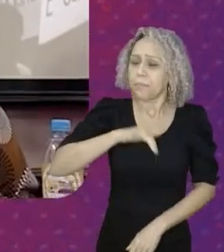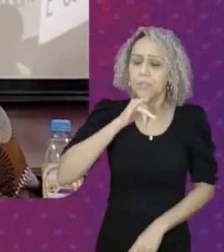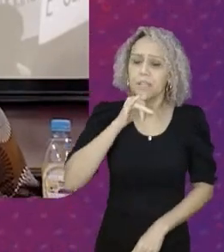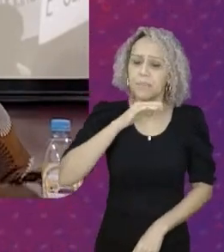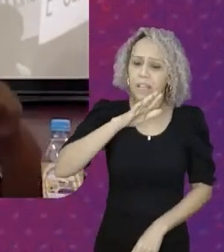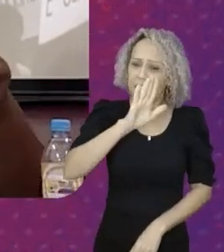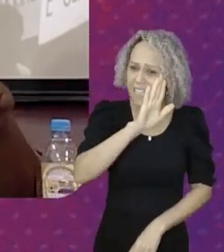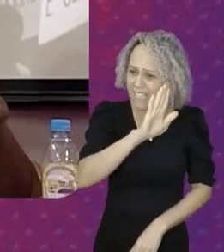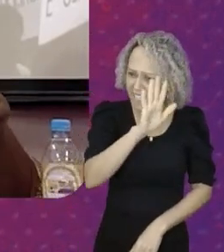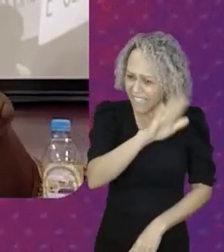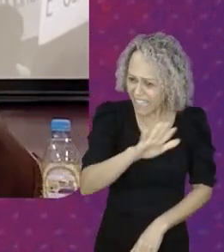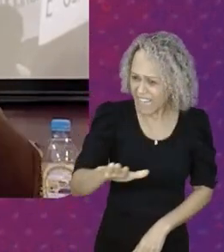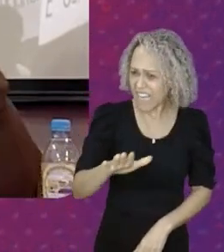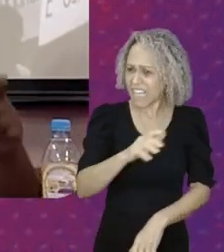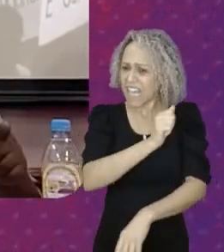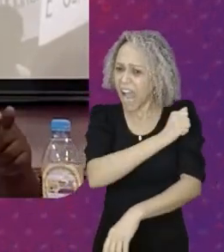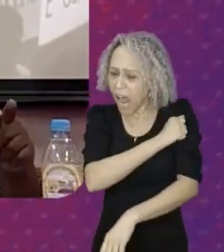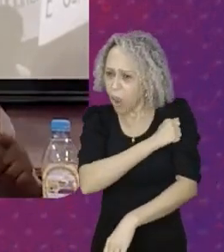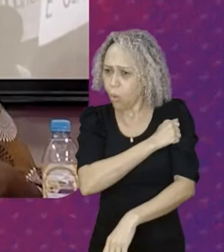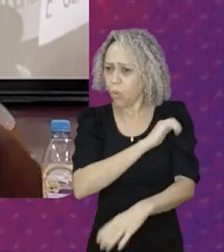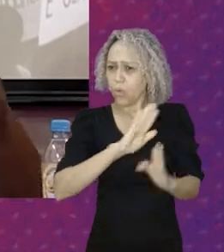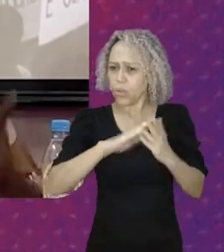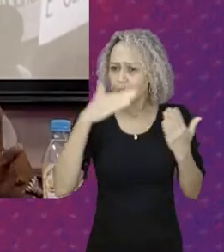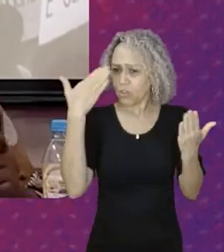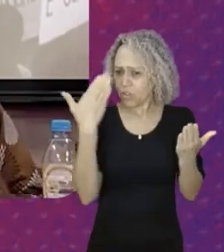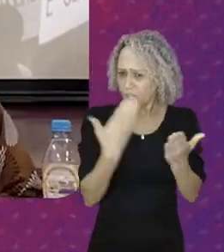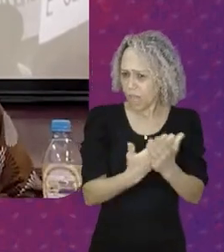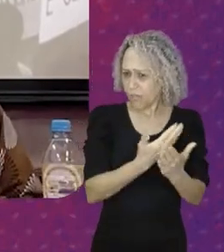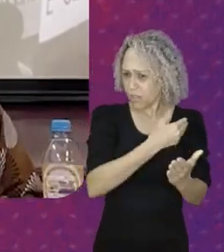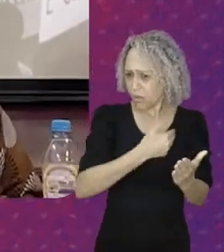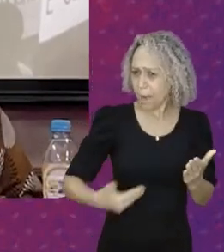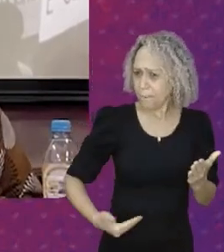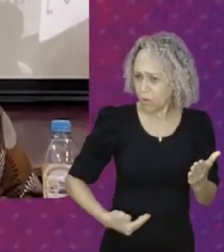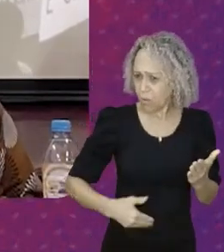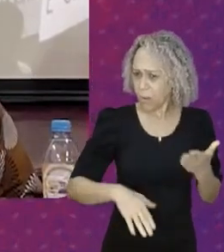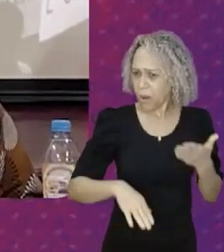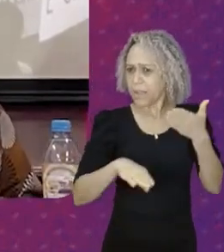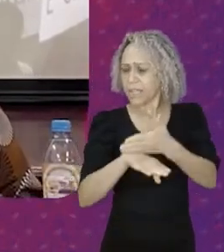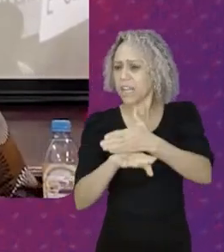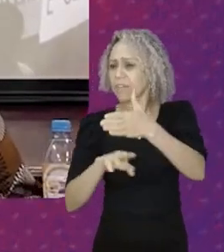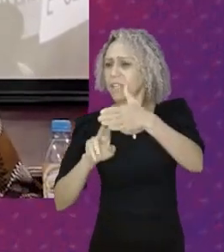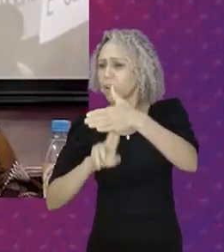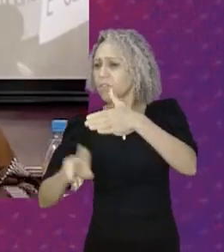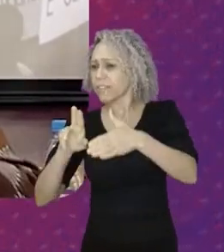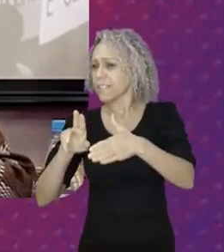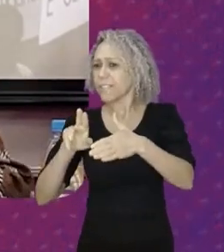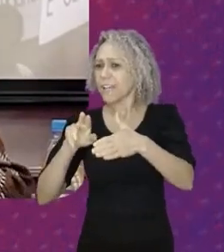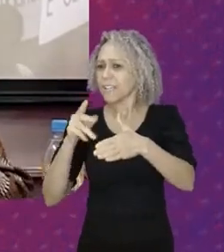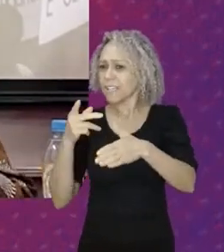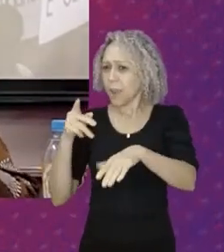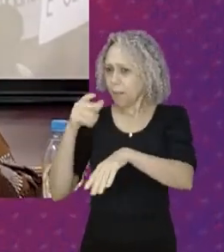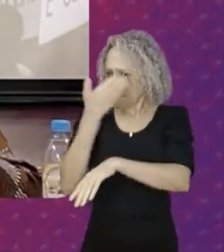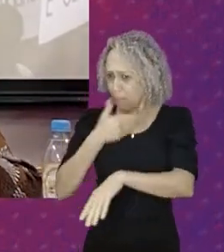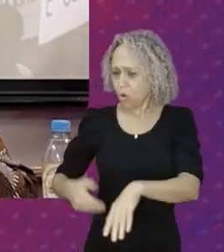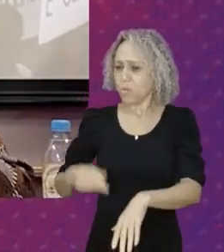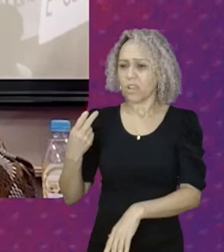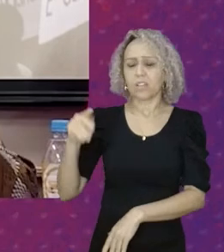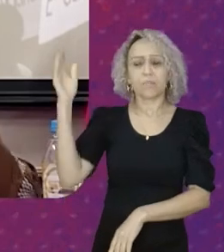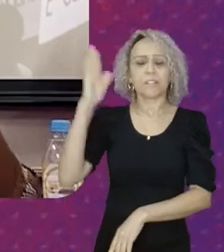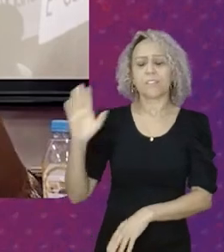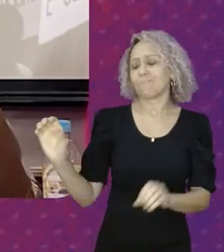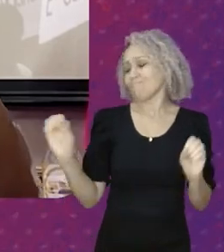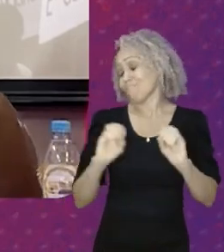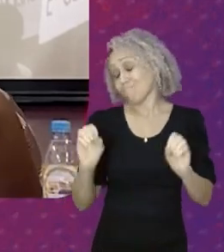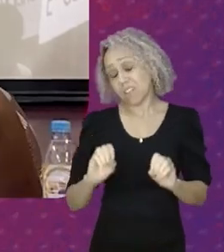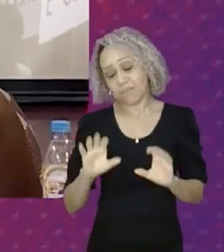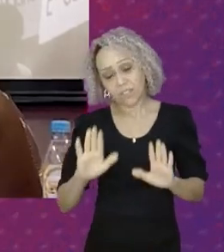país e denunciar a necessidade de ampliar o número de vagas nas universidades, não é? De ampliar o